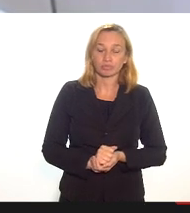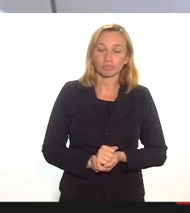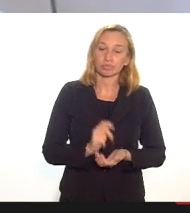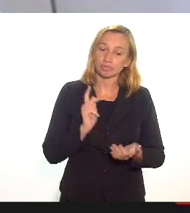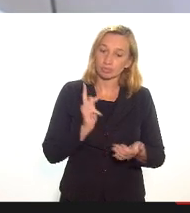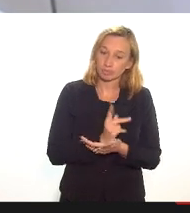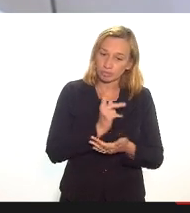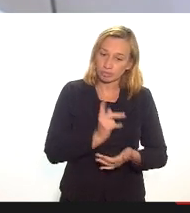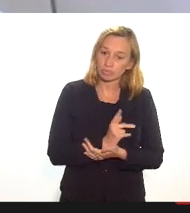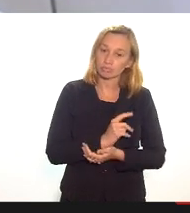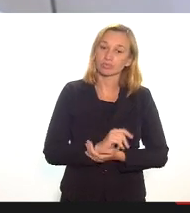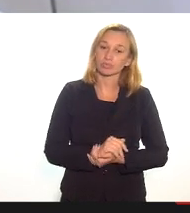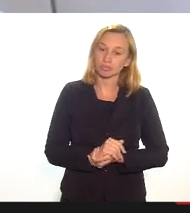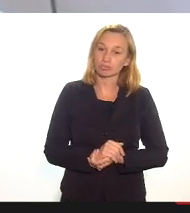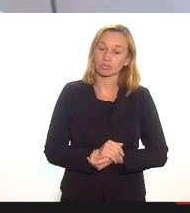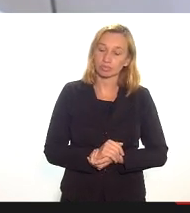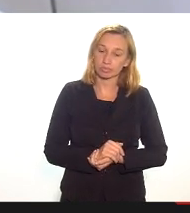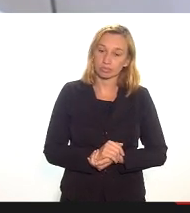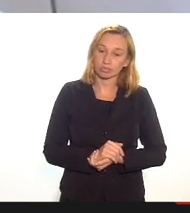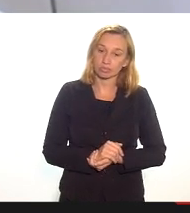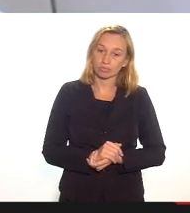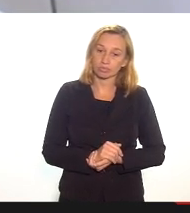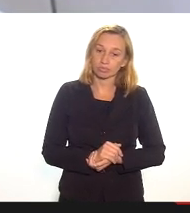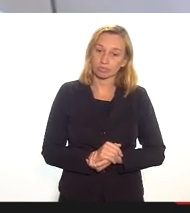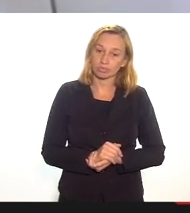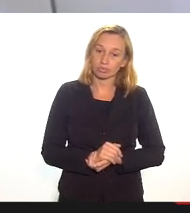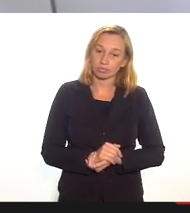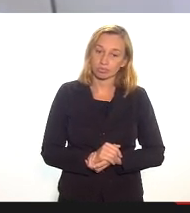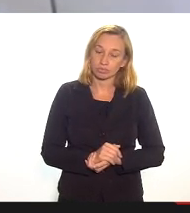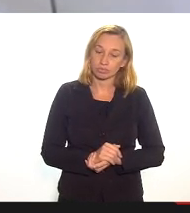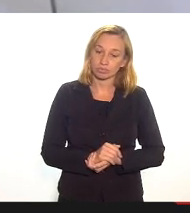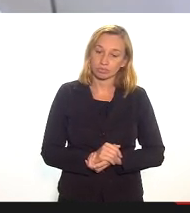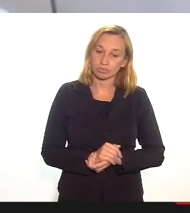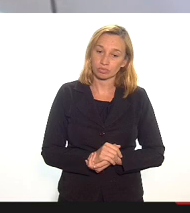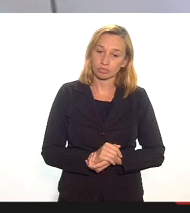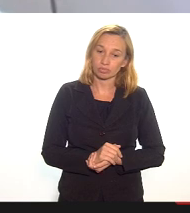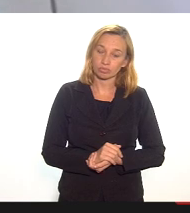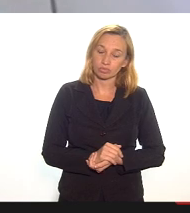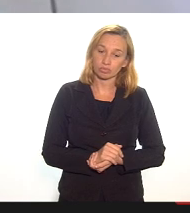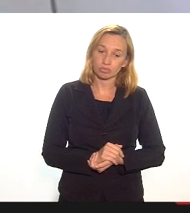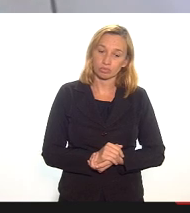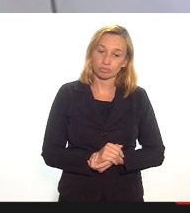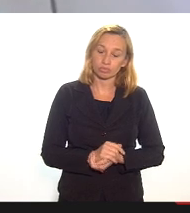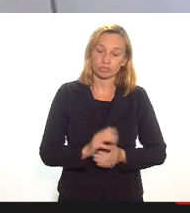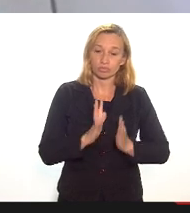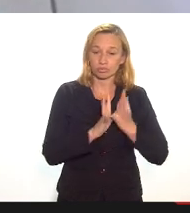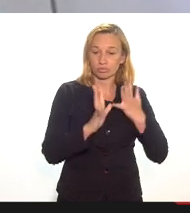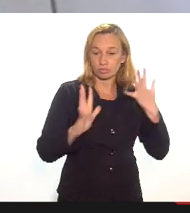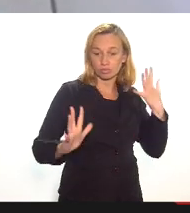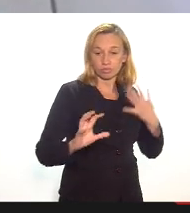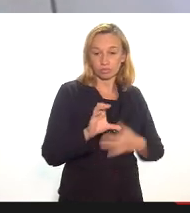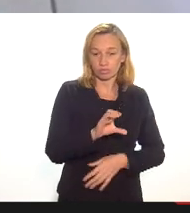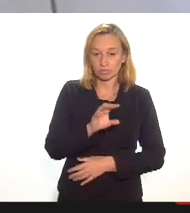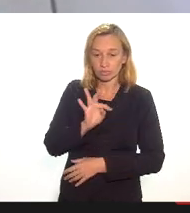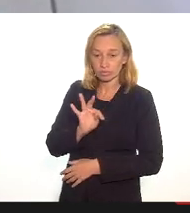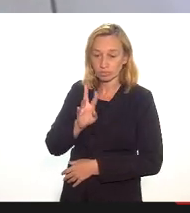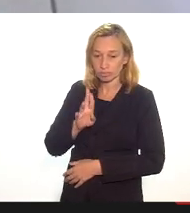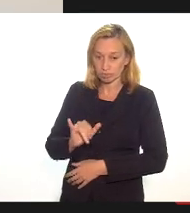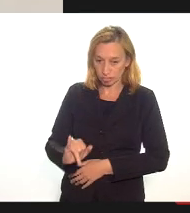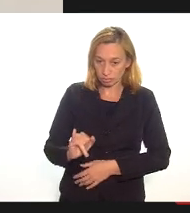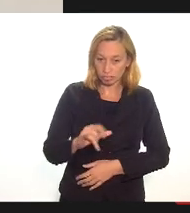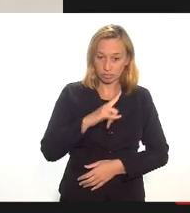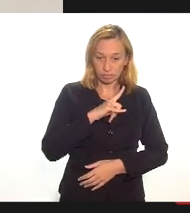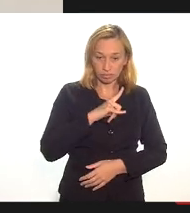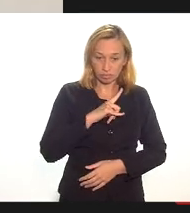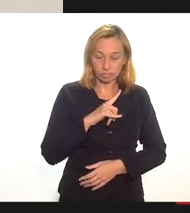criminoso, arrisco a dizer, a gente ter a fila de CTI que a gente tem e a gente ter a